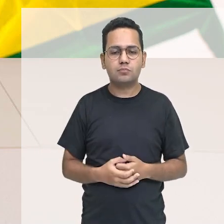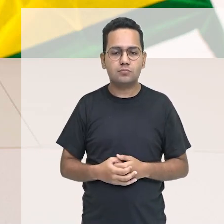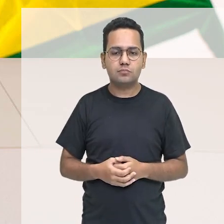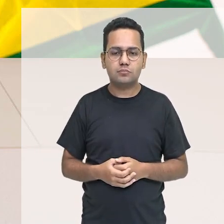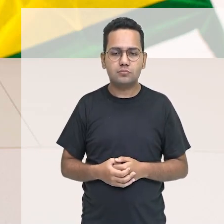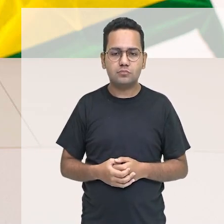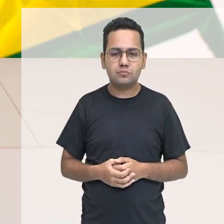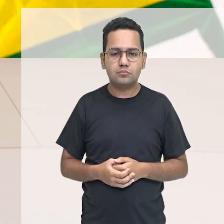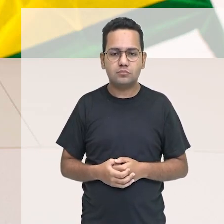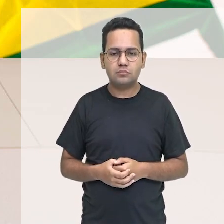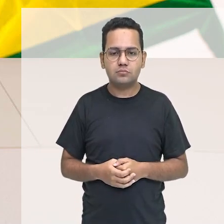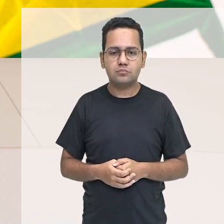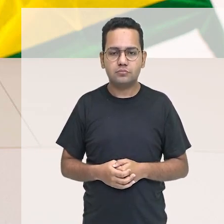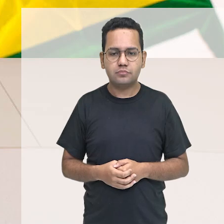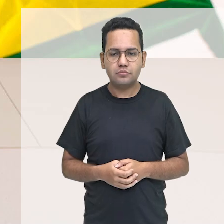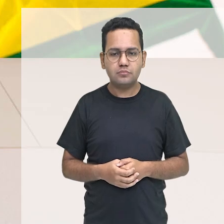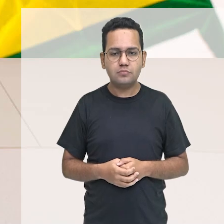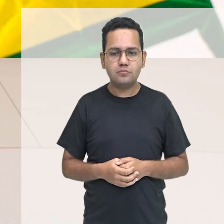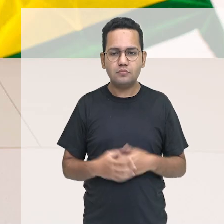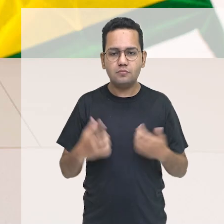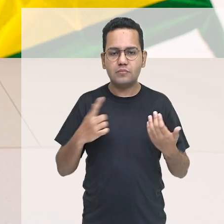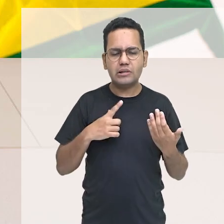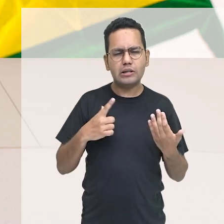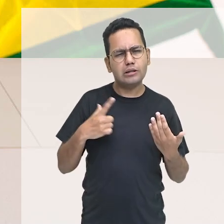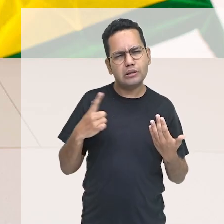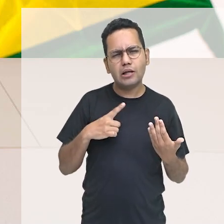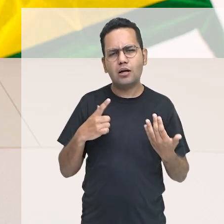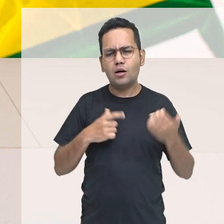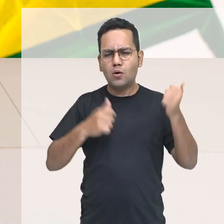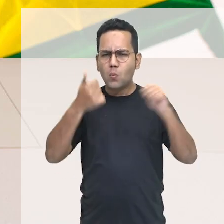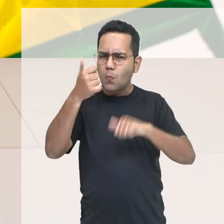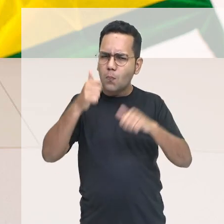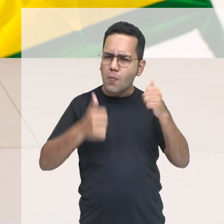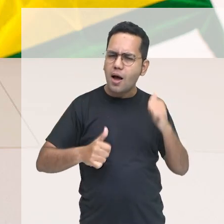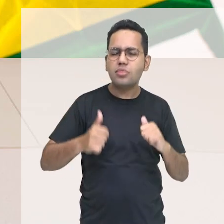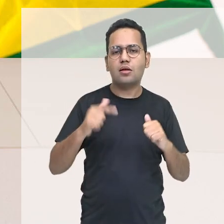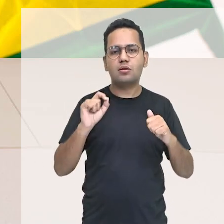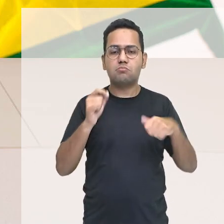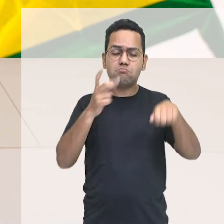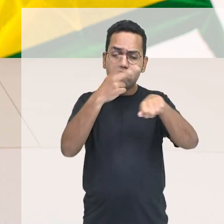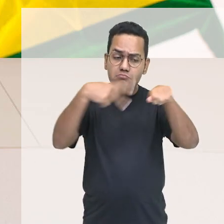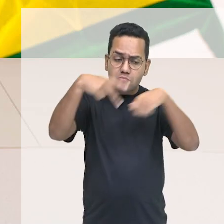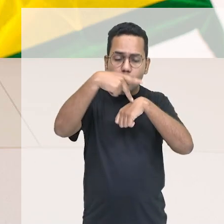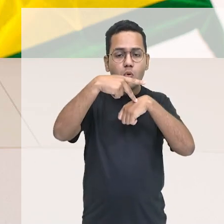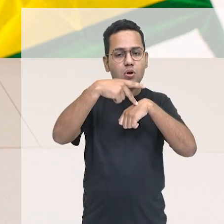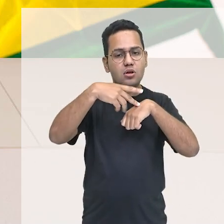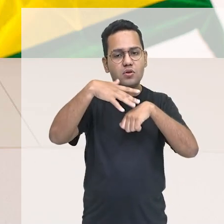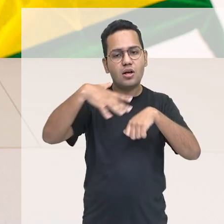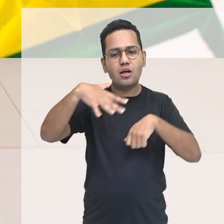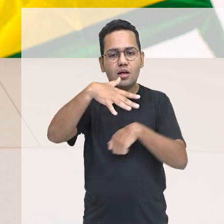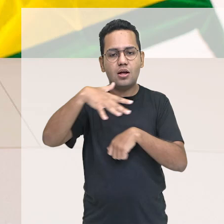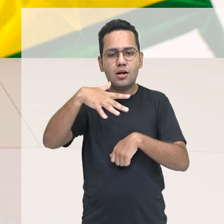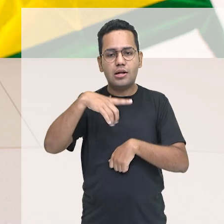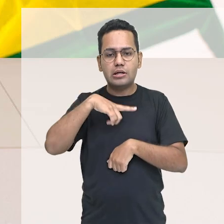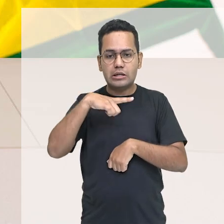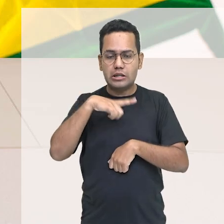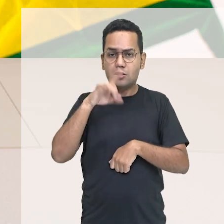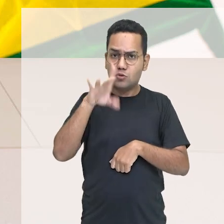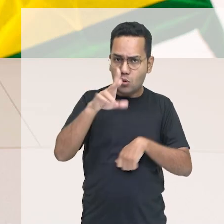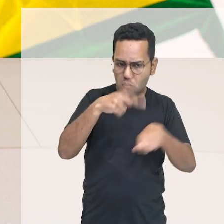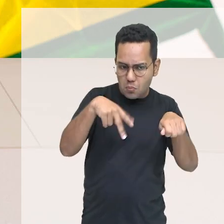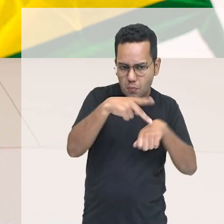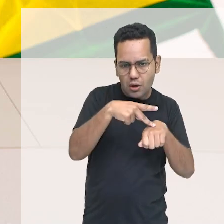a desenvolver este olhar e observar o cenário político que se encontra não só no nosso